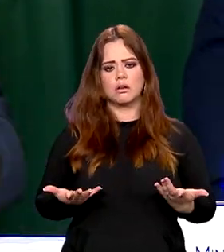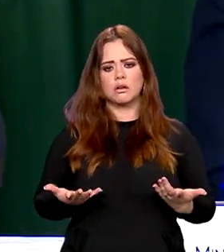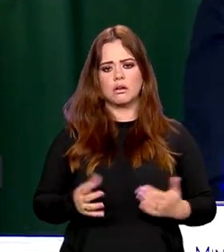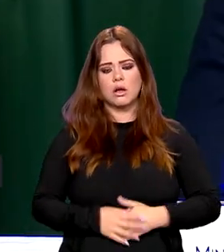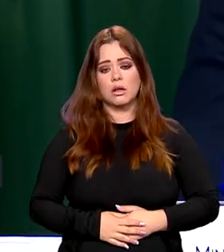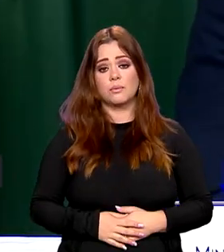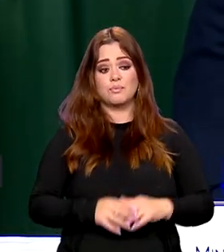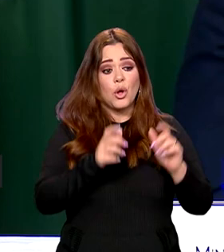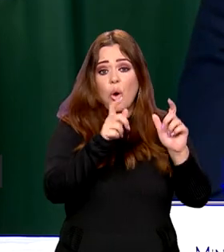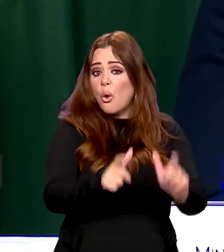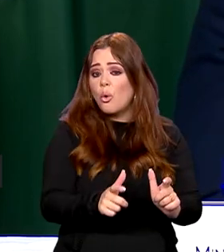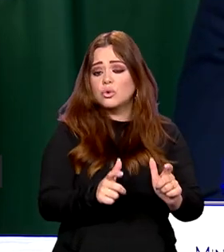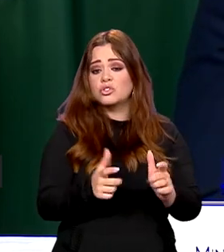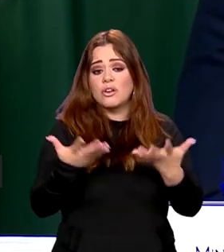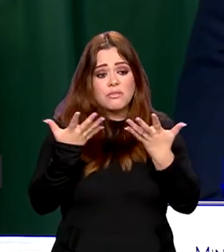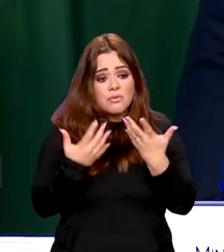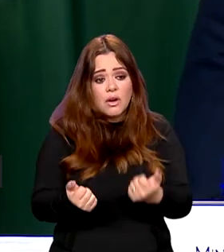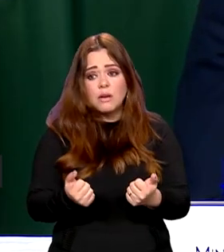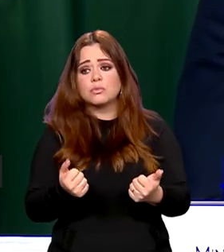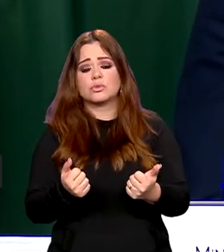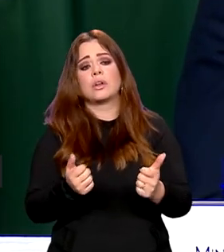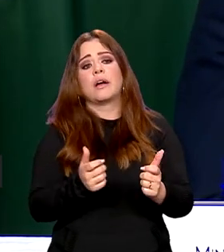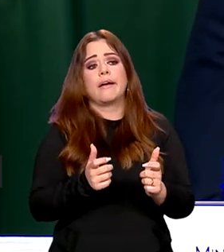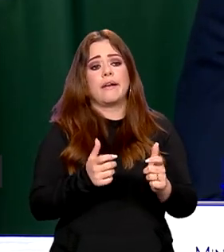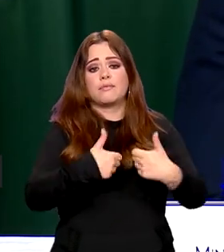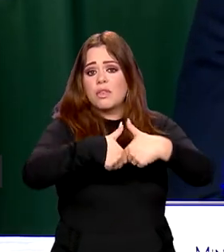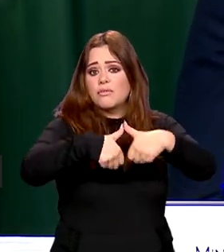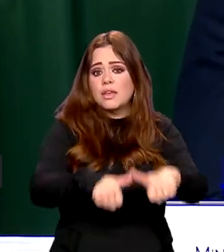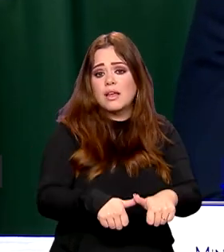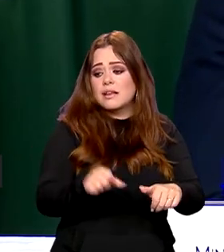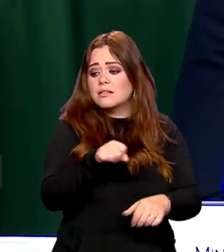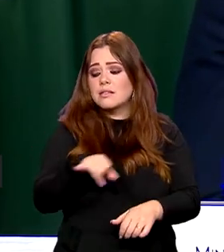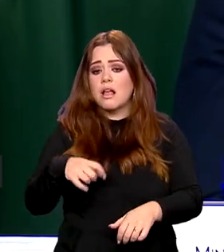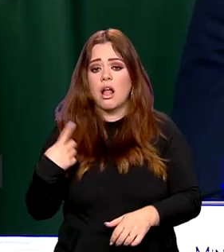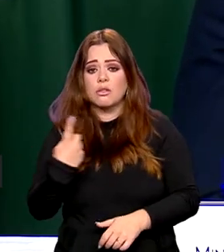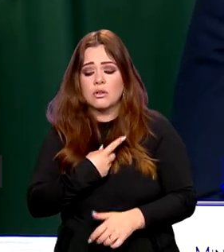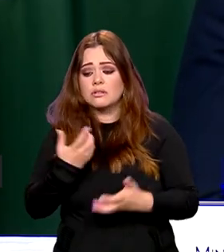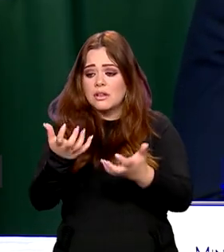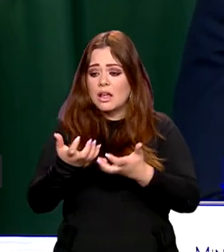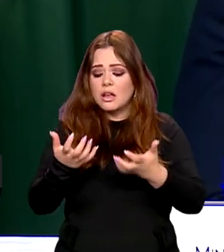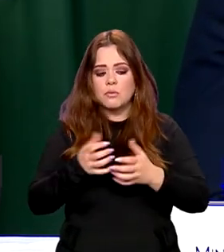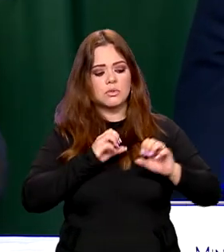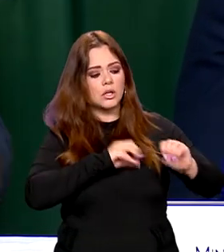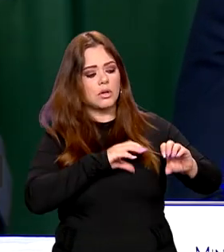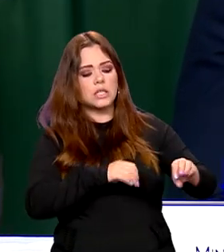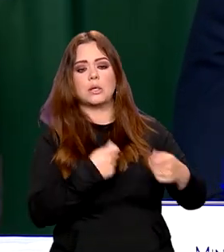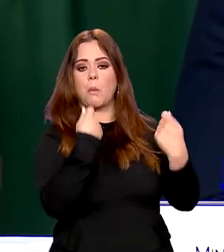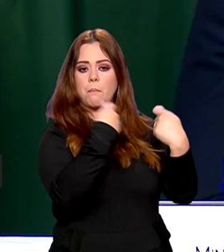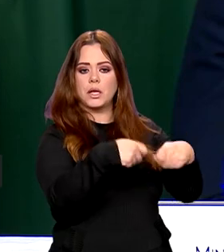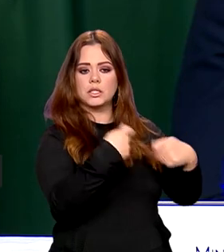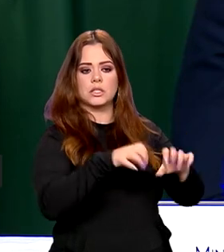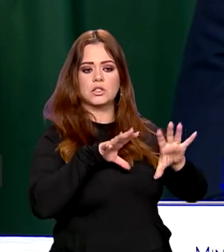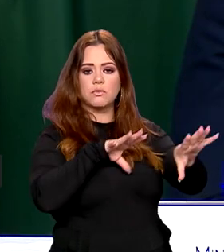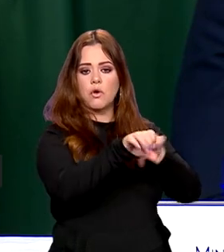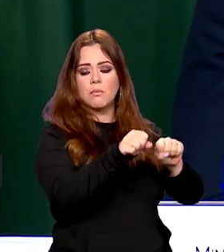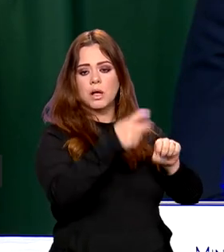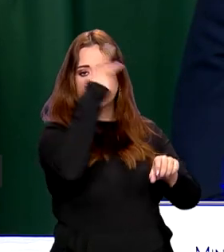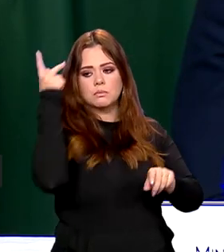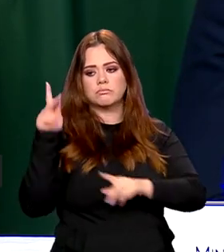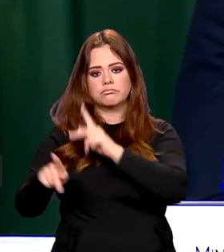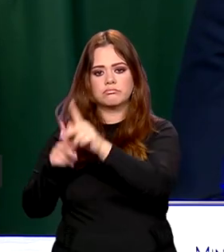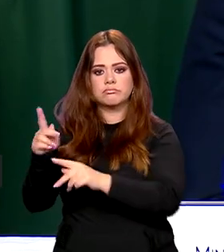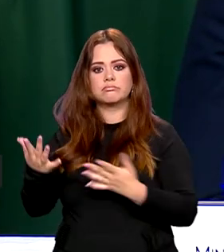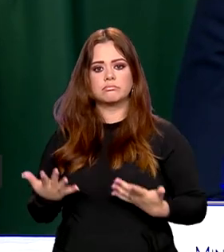Ou seja, onde que a gente quer chegar se a gente sequer colocava o dinheiro que a educação precisava para formar a nossa gente?